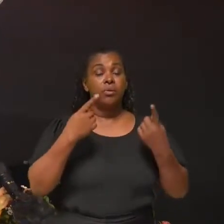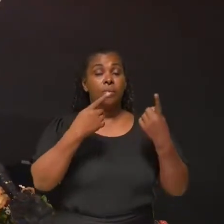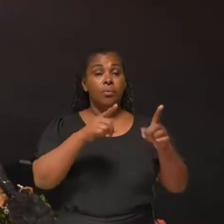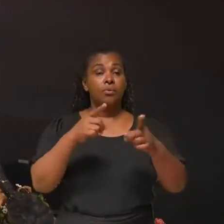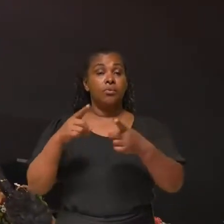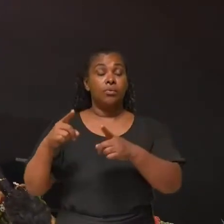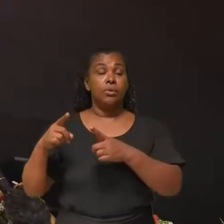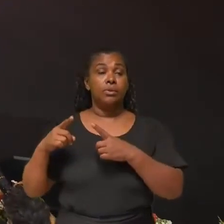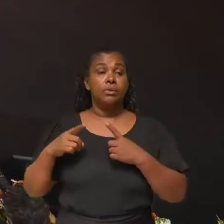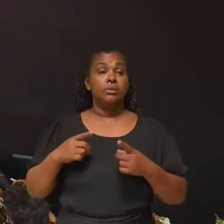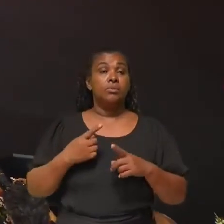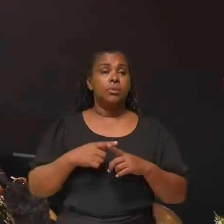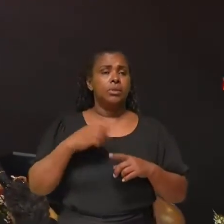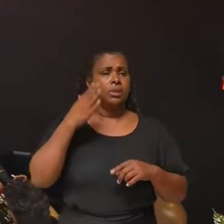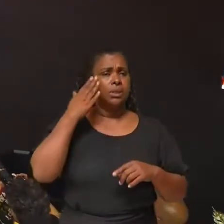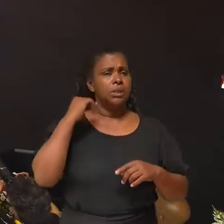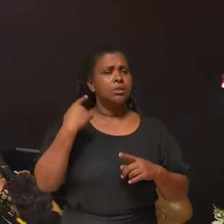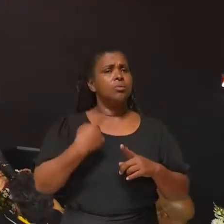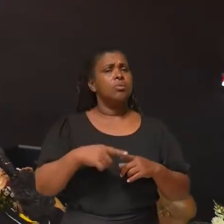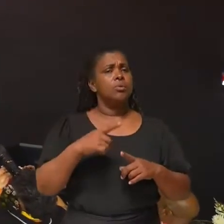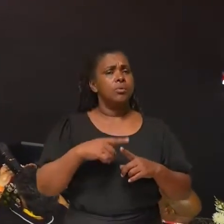problema é sempre a comunicação.